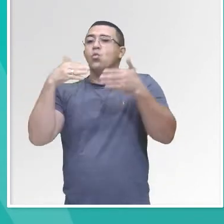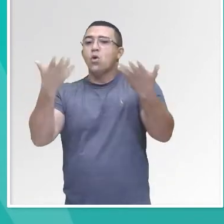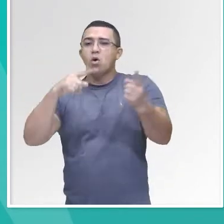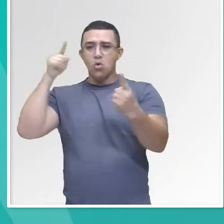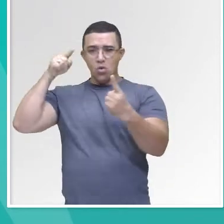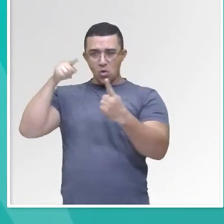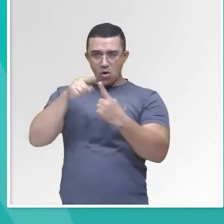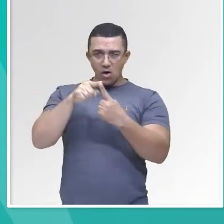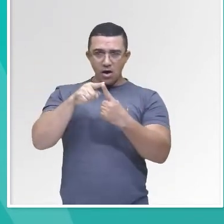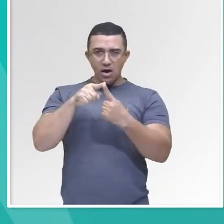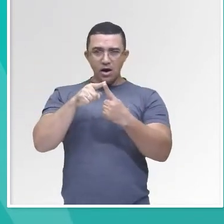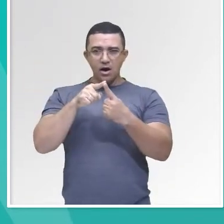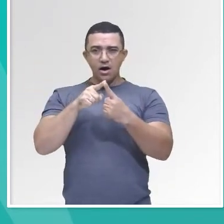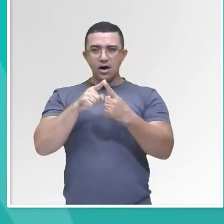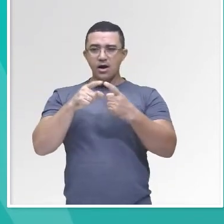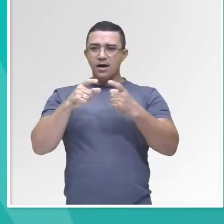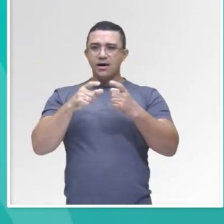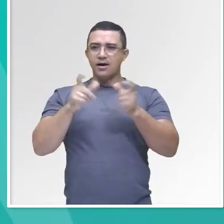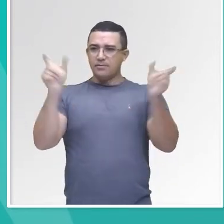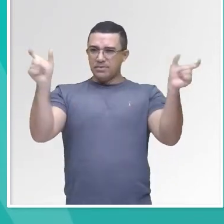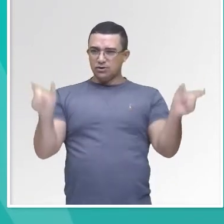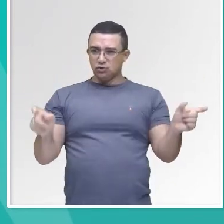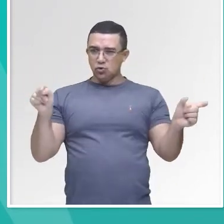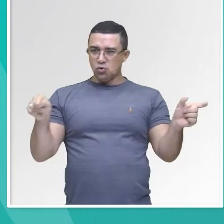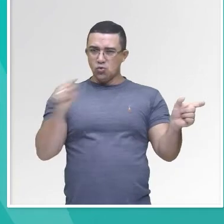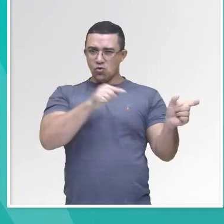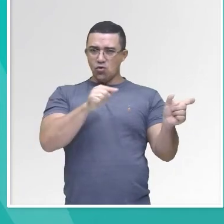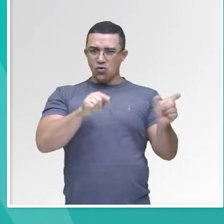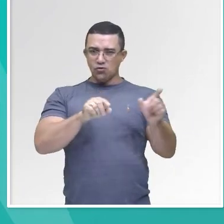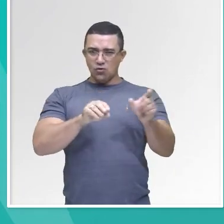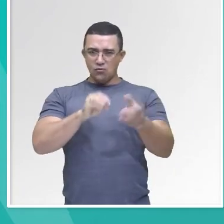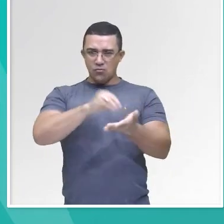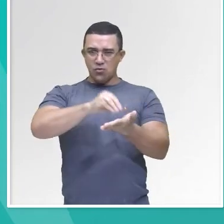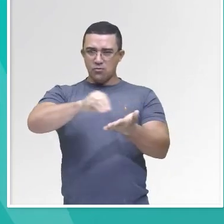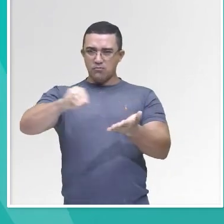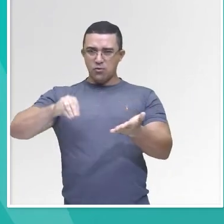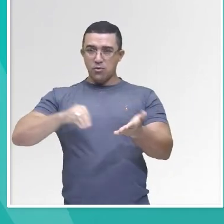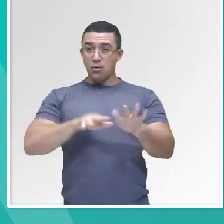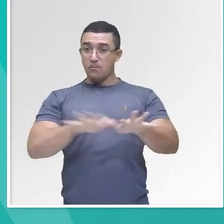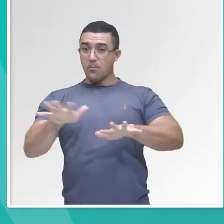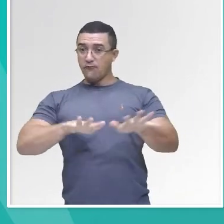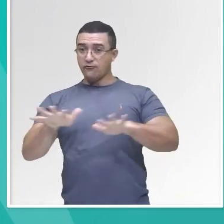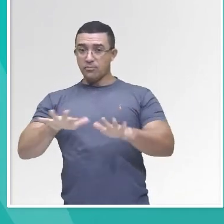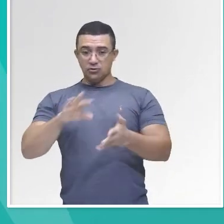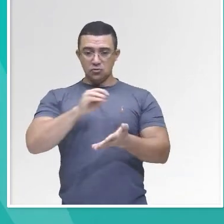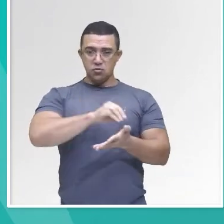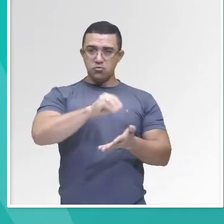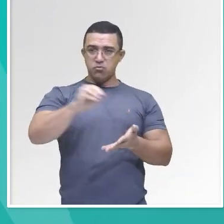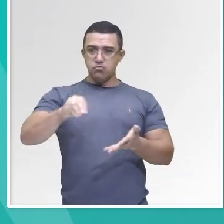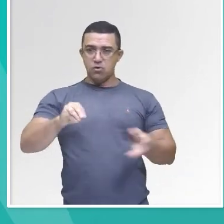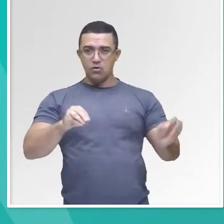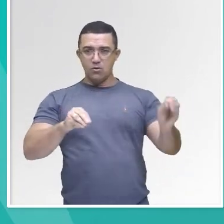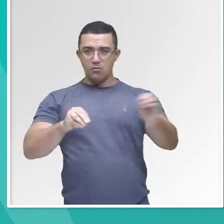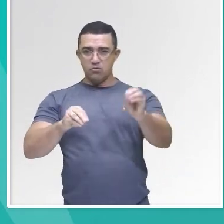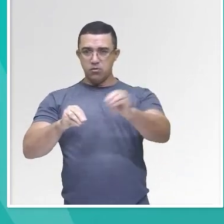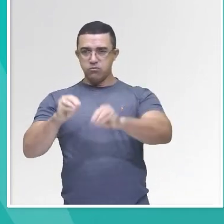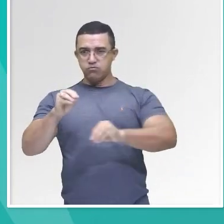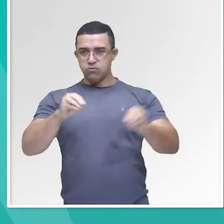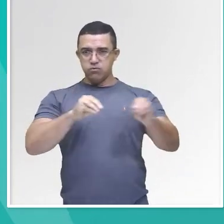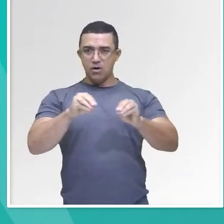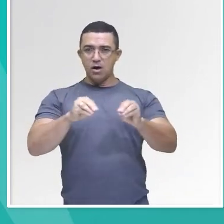o enxadrista movimentasse as suas peças, que são aquelas peças que eu demonstrei para vocês, de maneira que